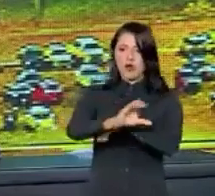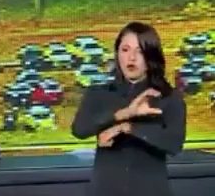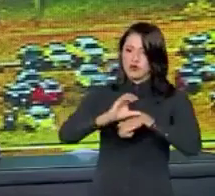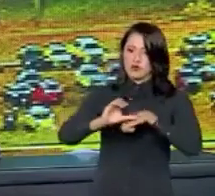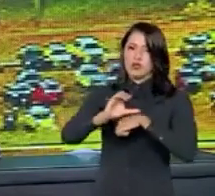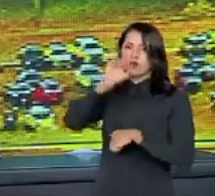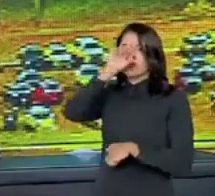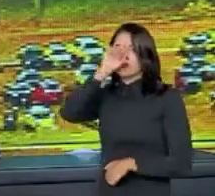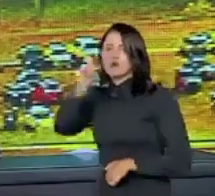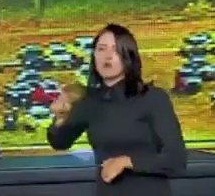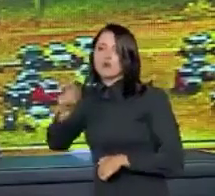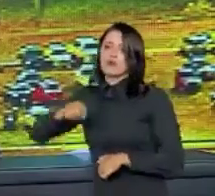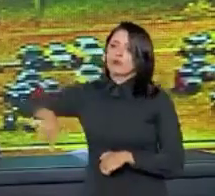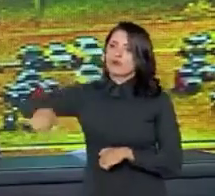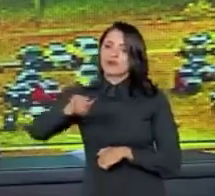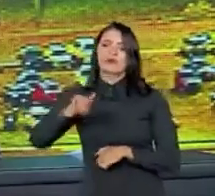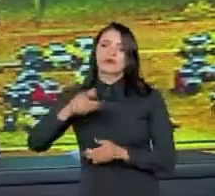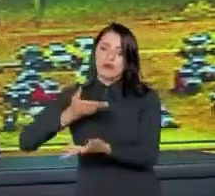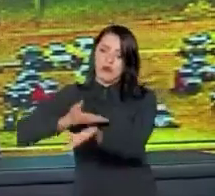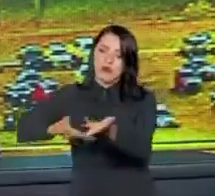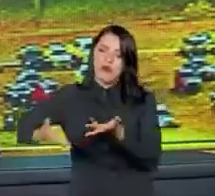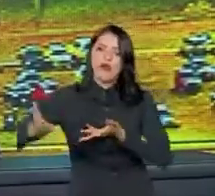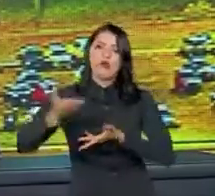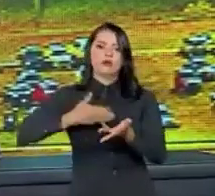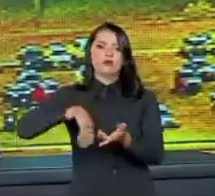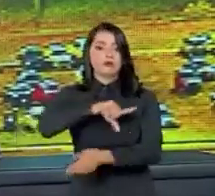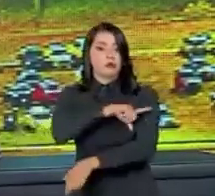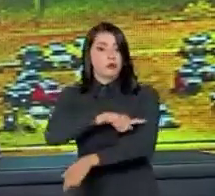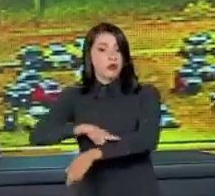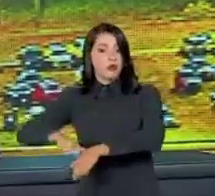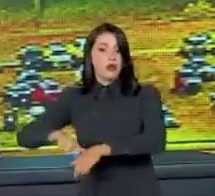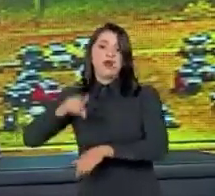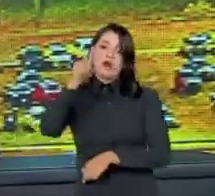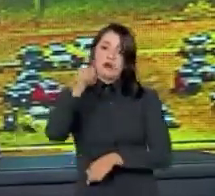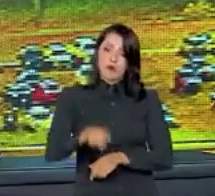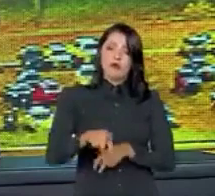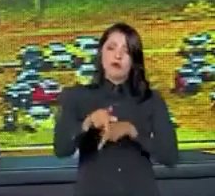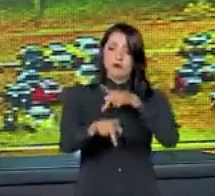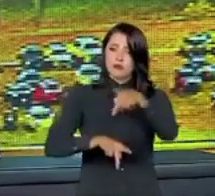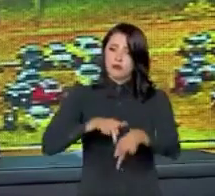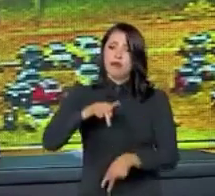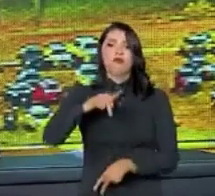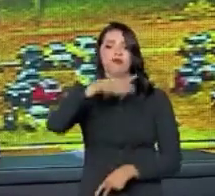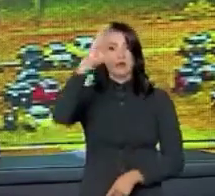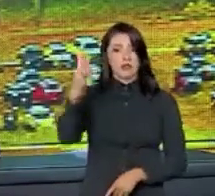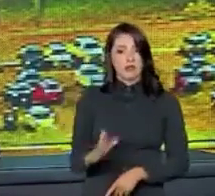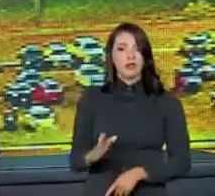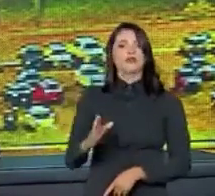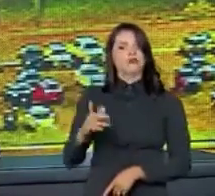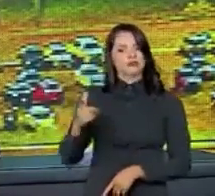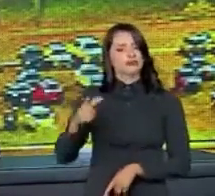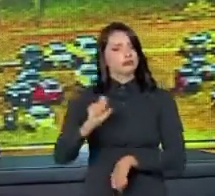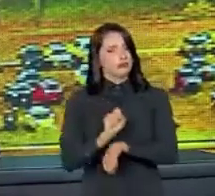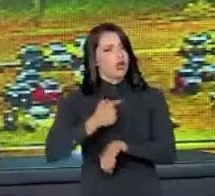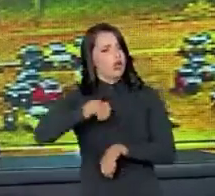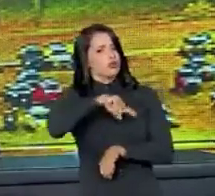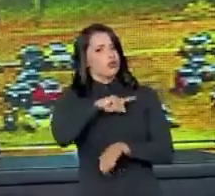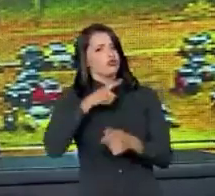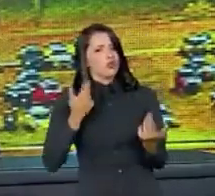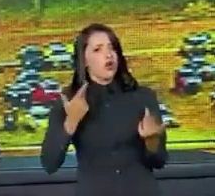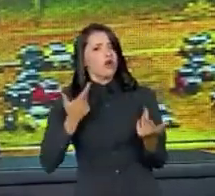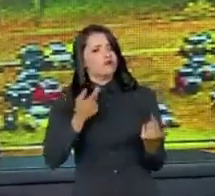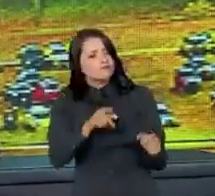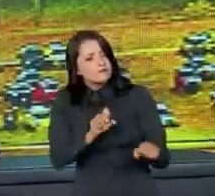determina harmônicos. E é isso que o povo brasileiro espera de nós: